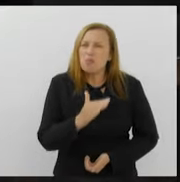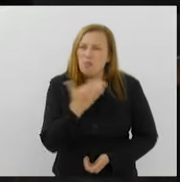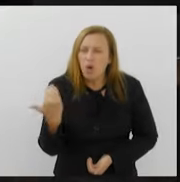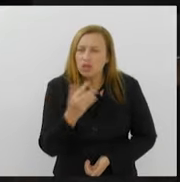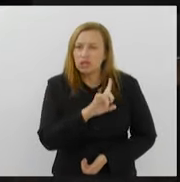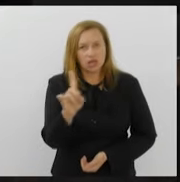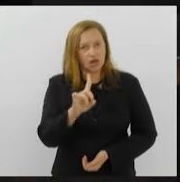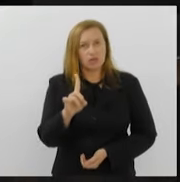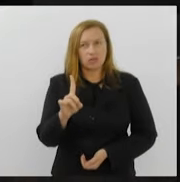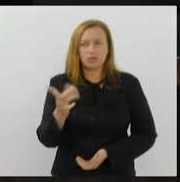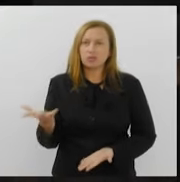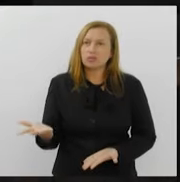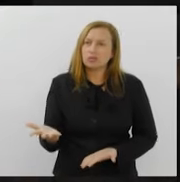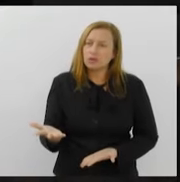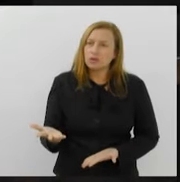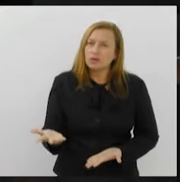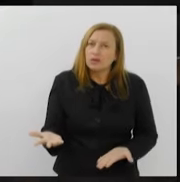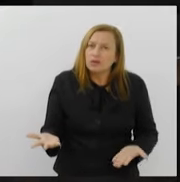assassinada